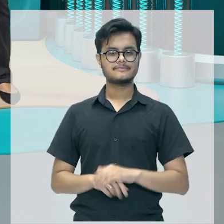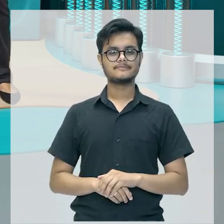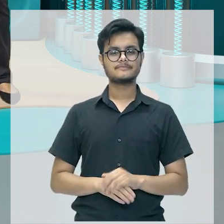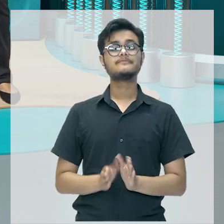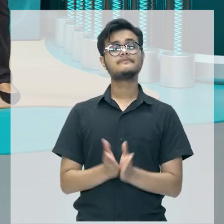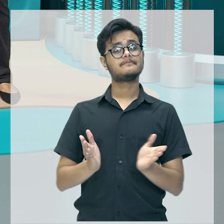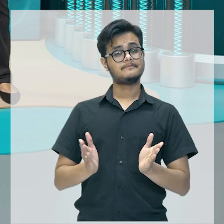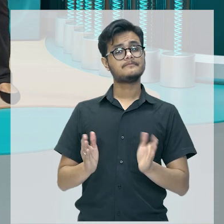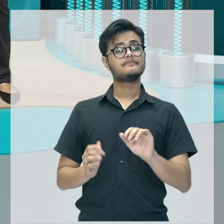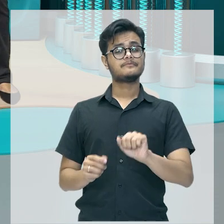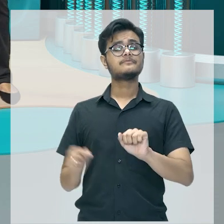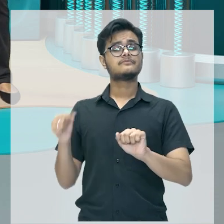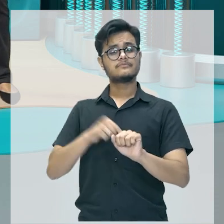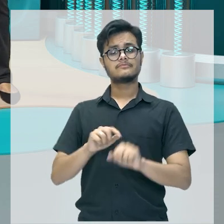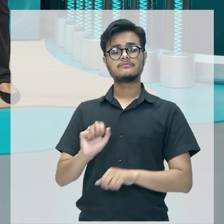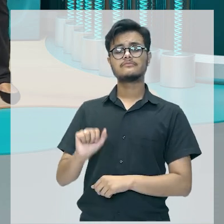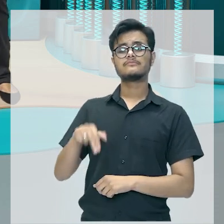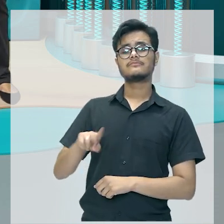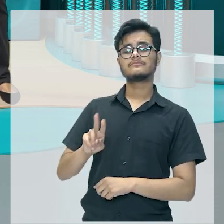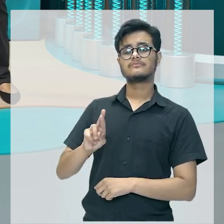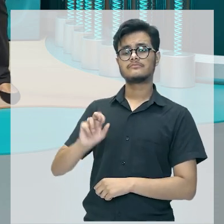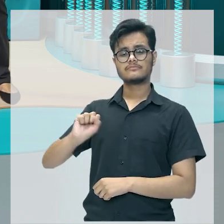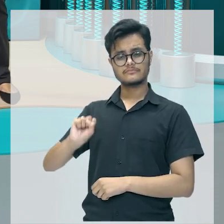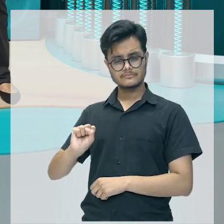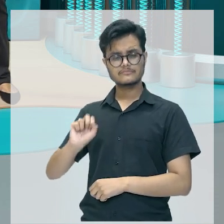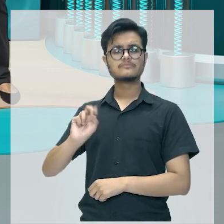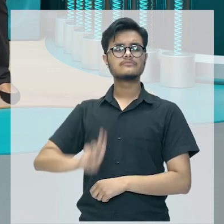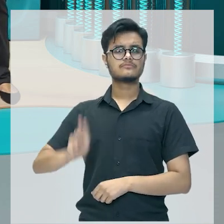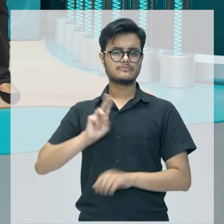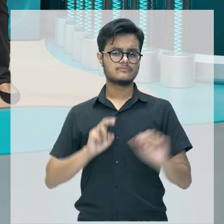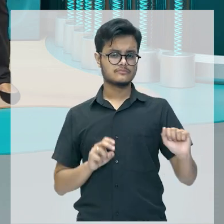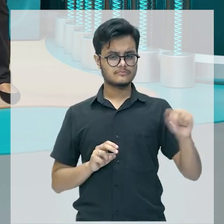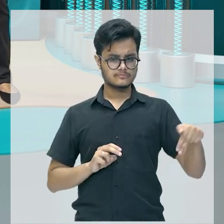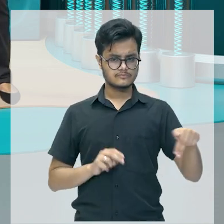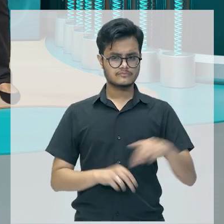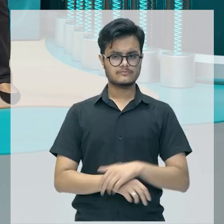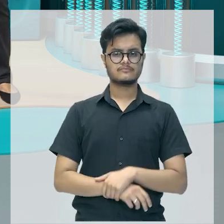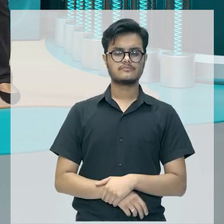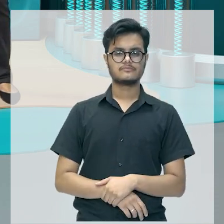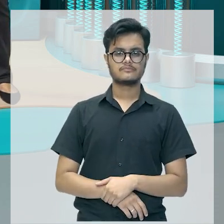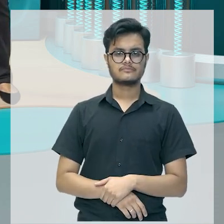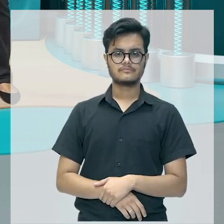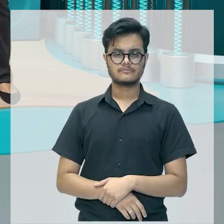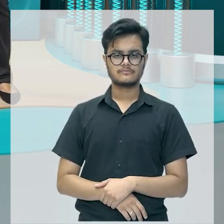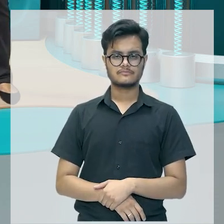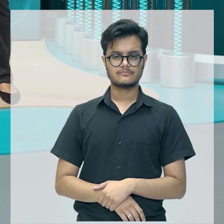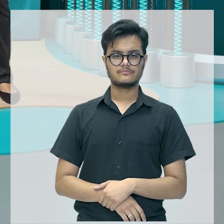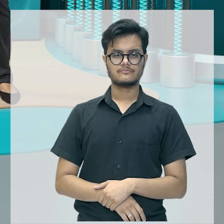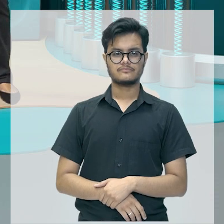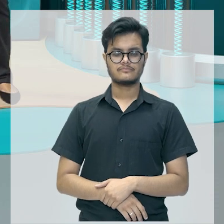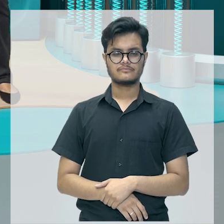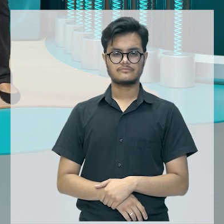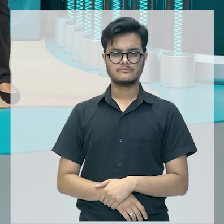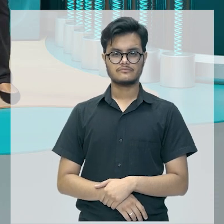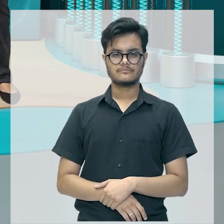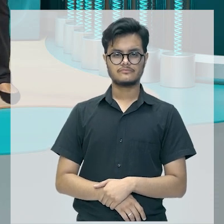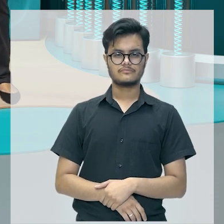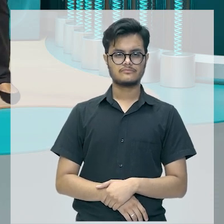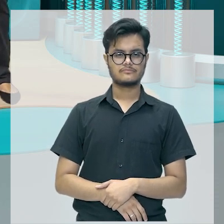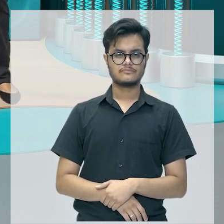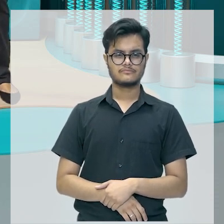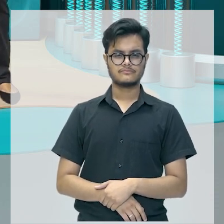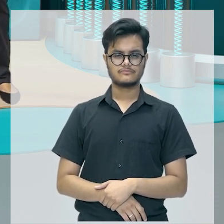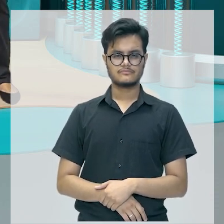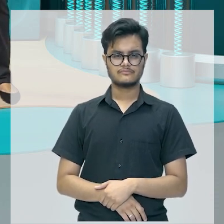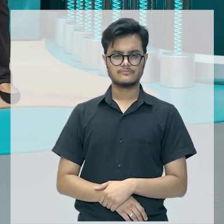tem um som de A, um som vocálico, eu usei o N, ok? Então, uma hora, an hour. Mais um